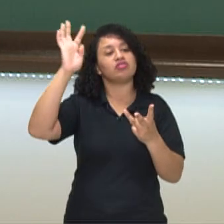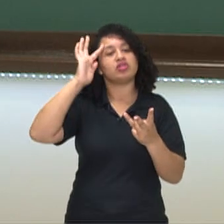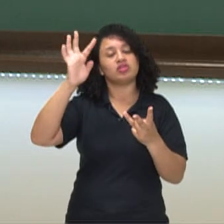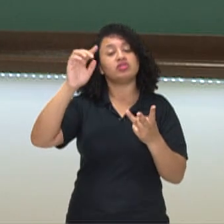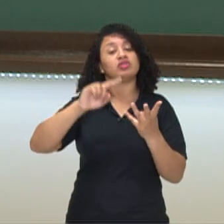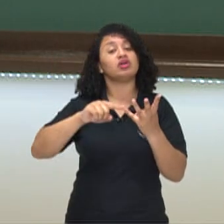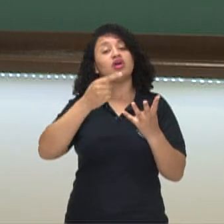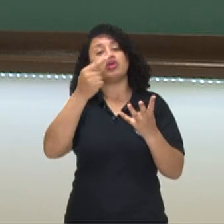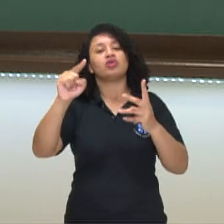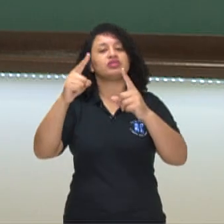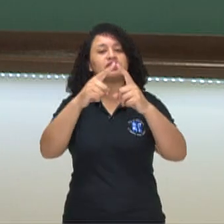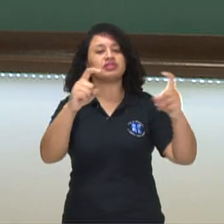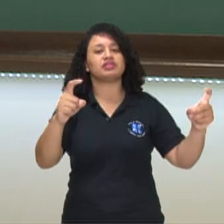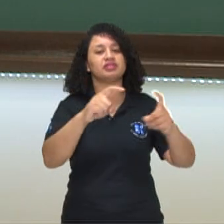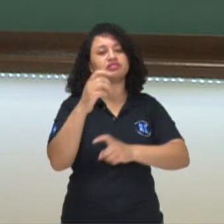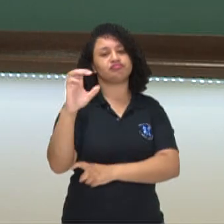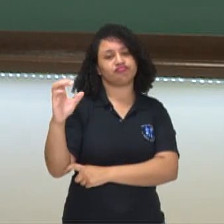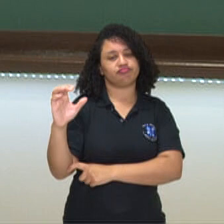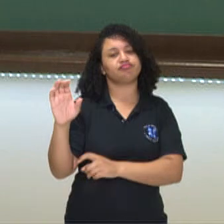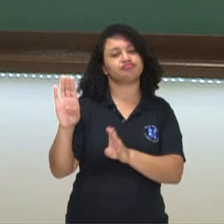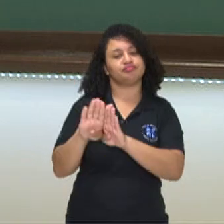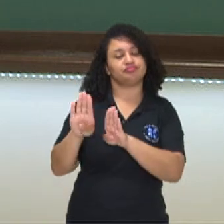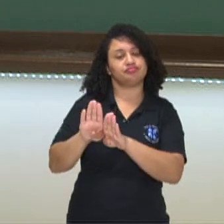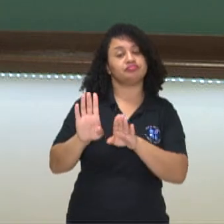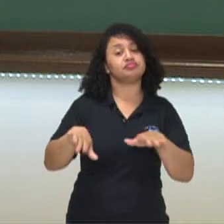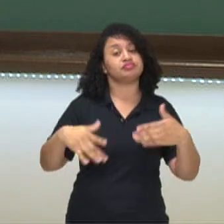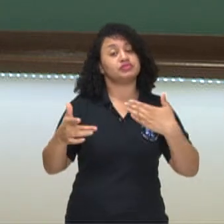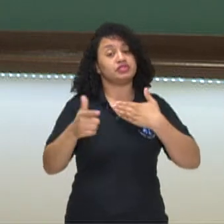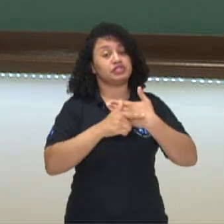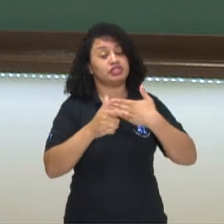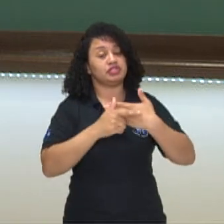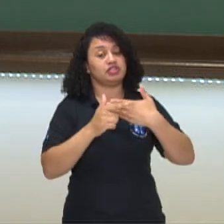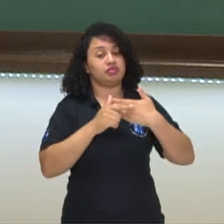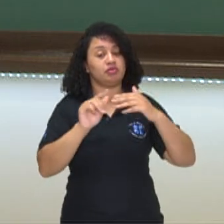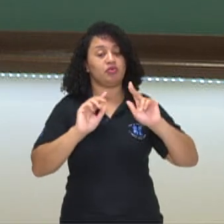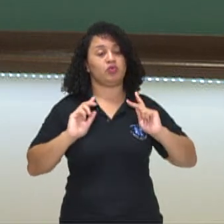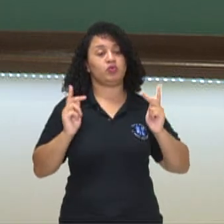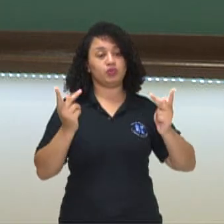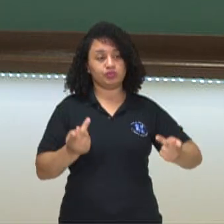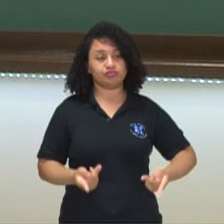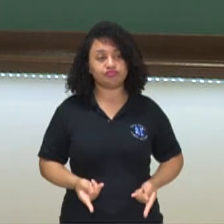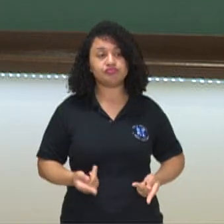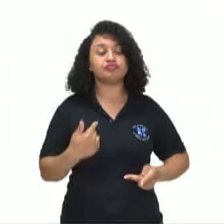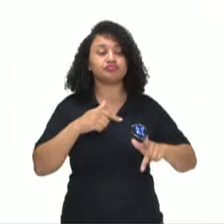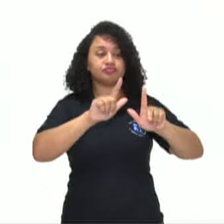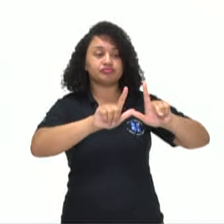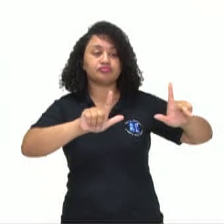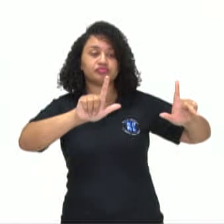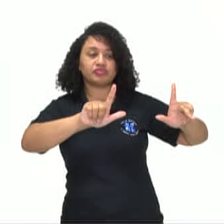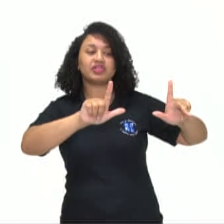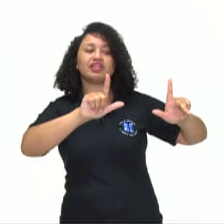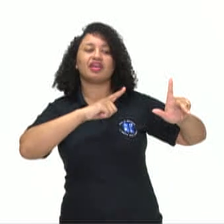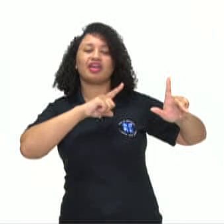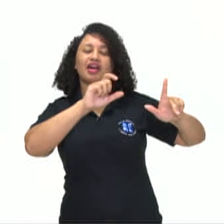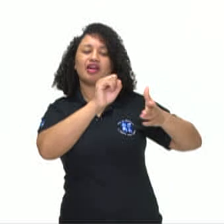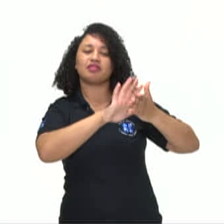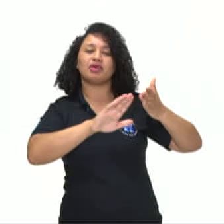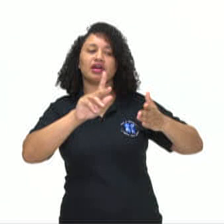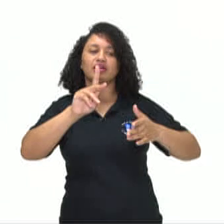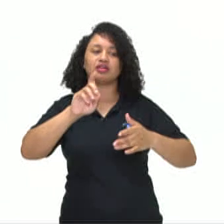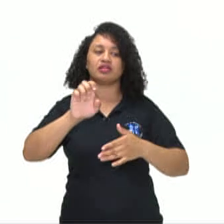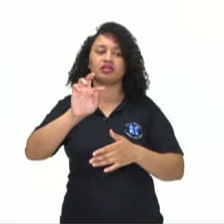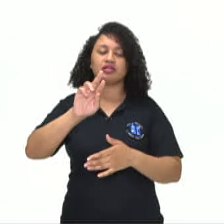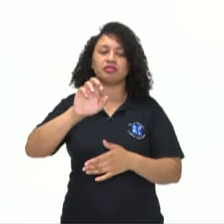sobre outras ciências, né? Então esse era o papel dos humanistas e trago aqui para vocês Petrarca, né, essa reprodução